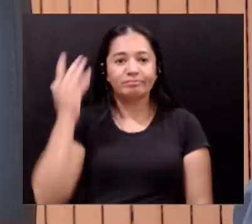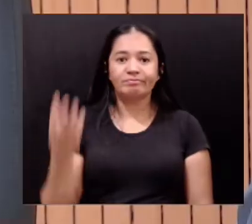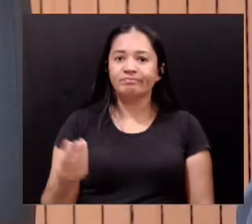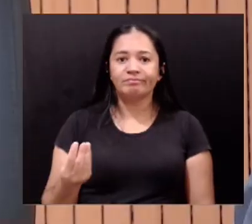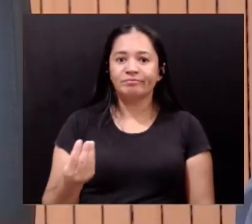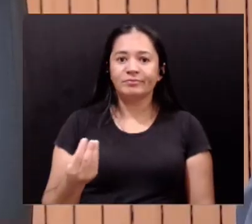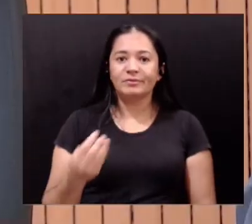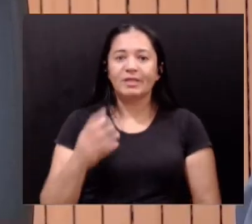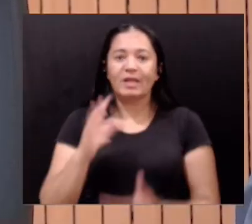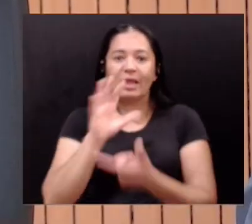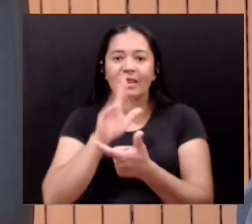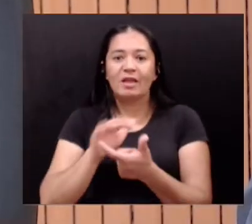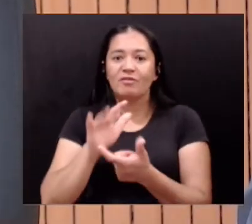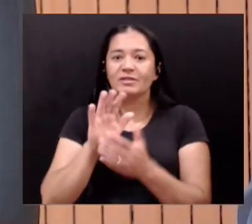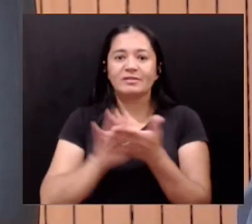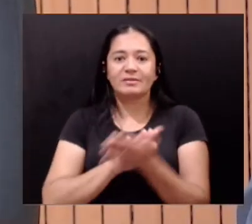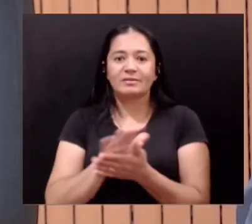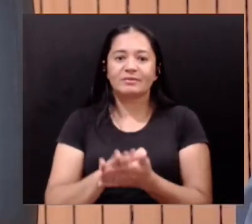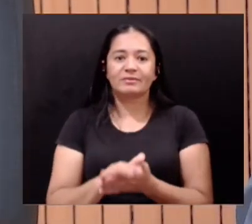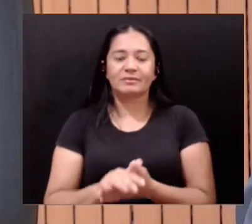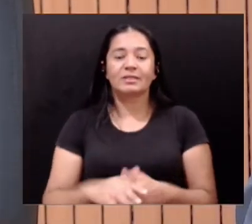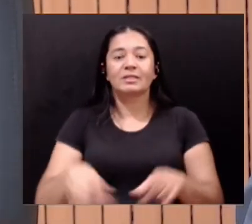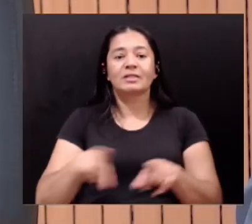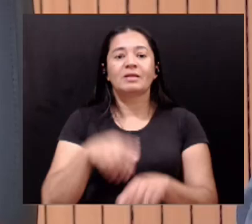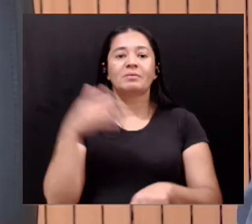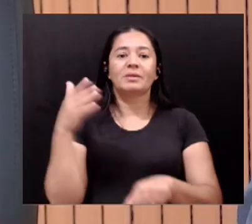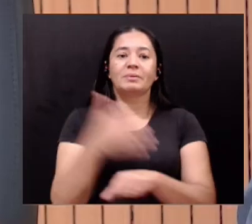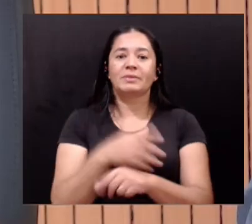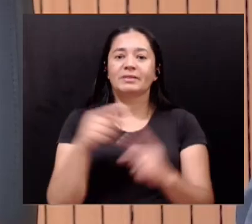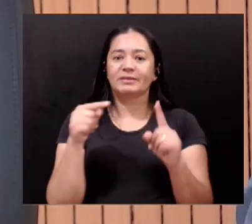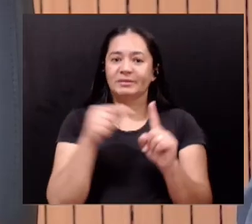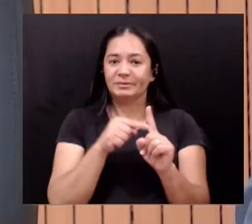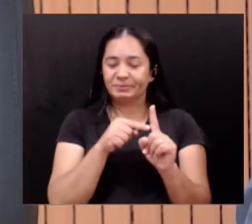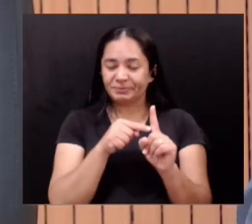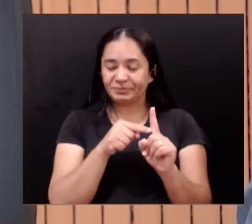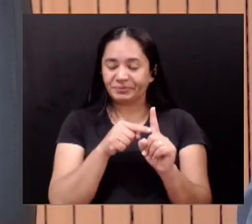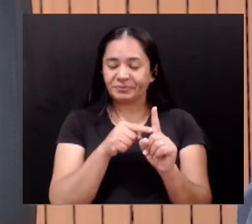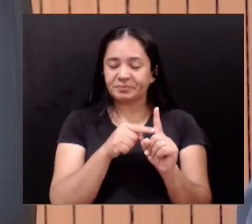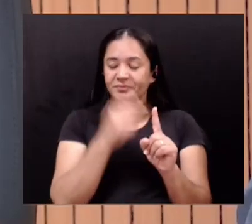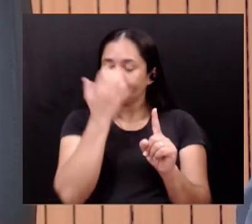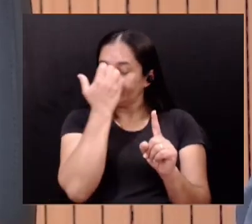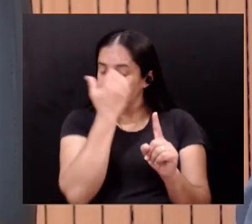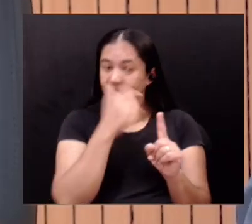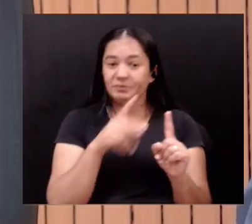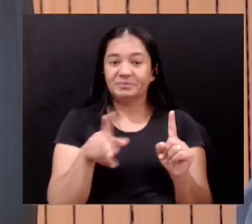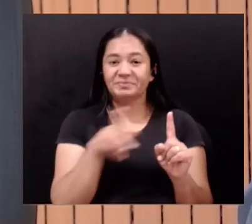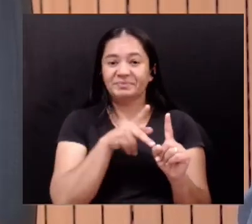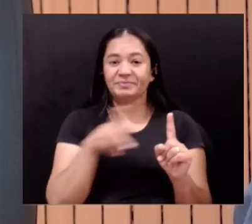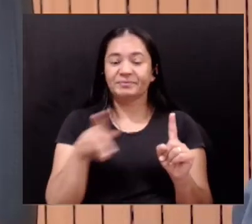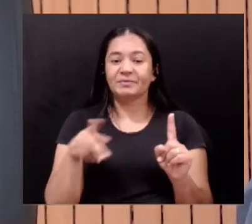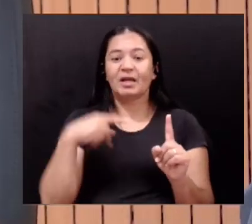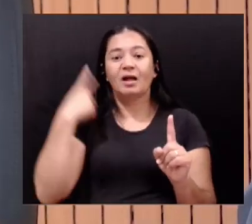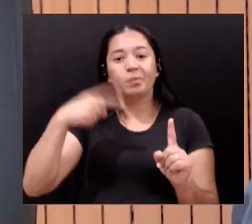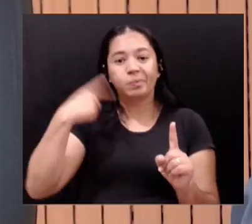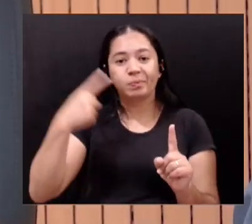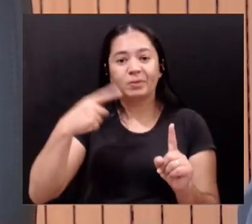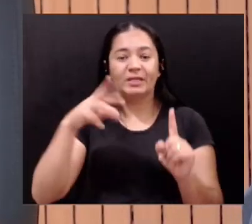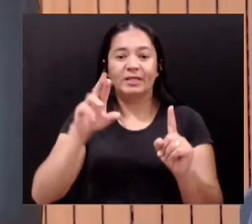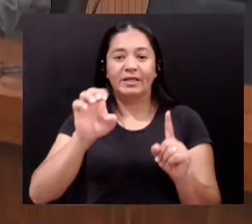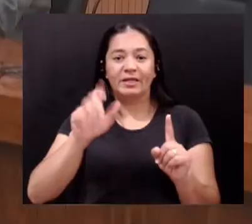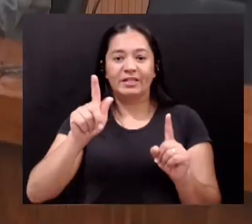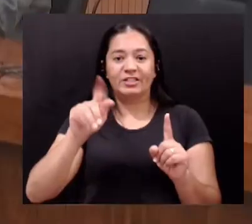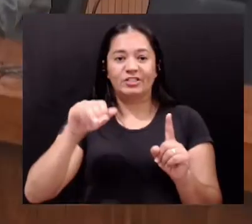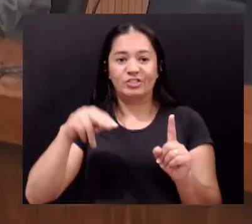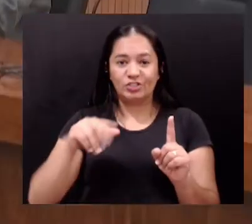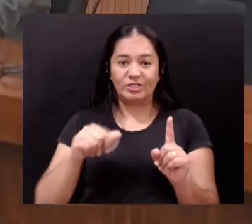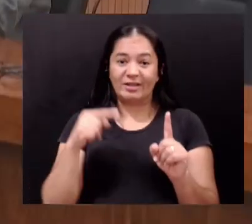alfabetizadas. Quem também participou da 7ª Frente Parlamentar foi a advogada Regina Casice, parabenizando